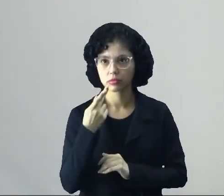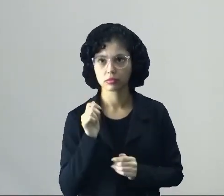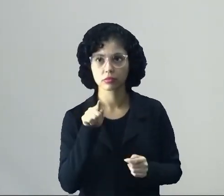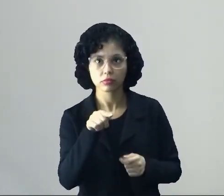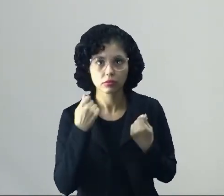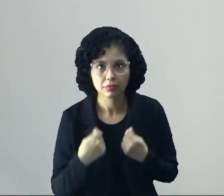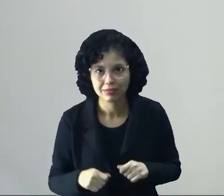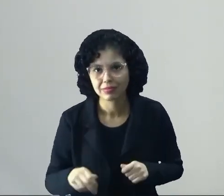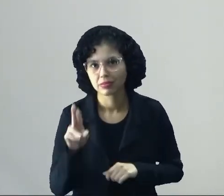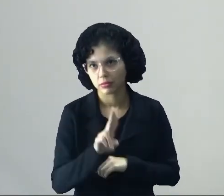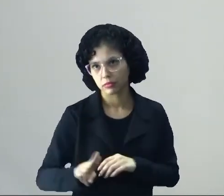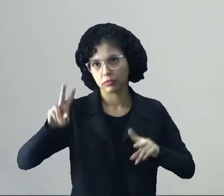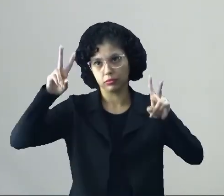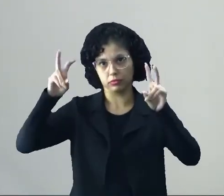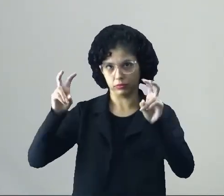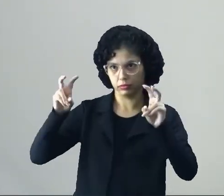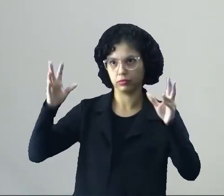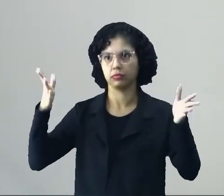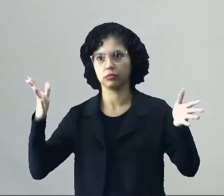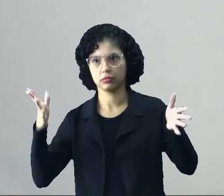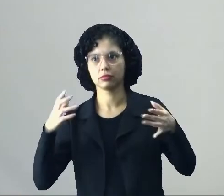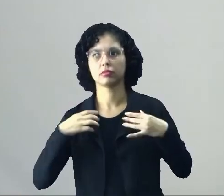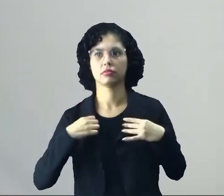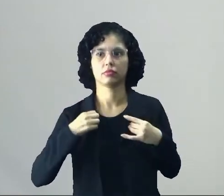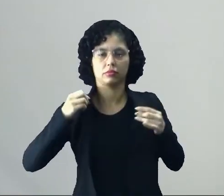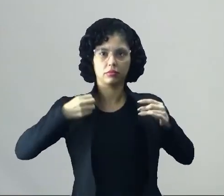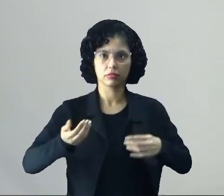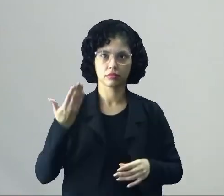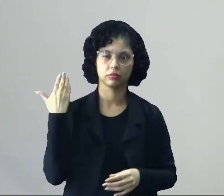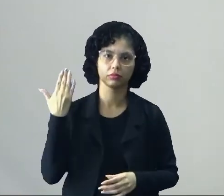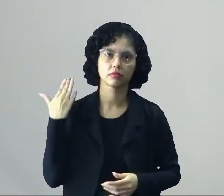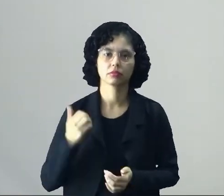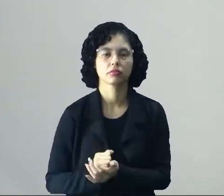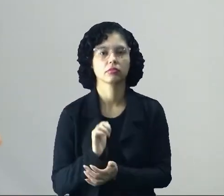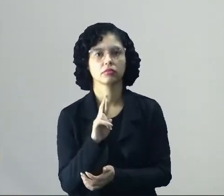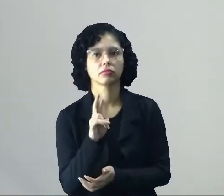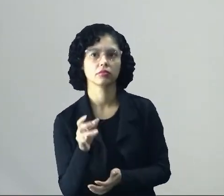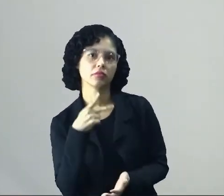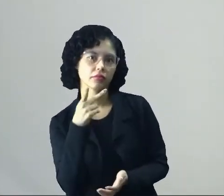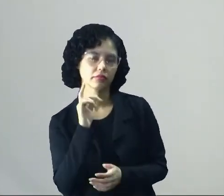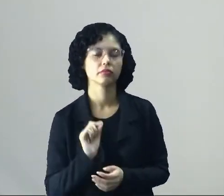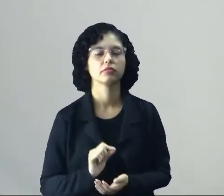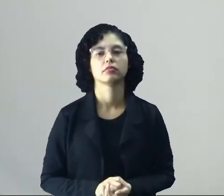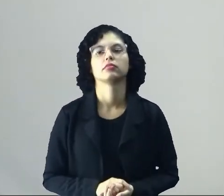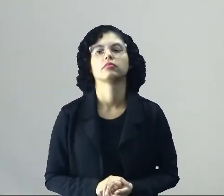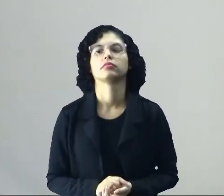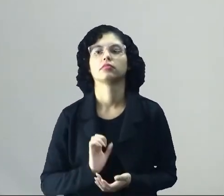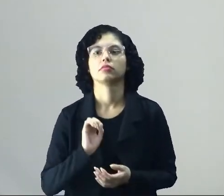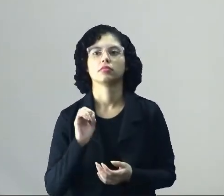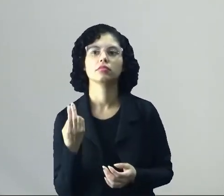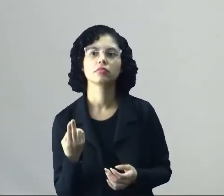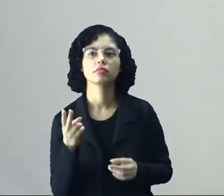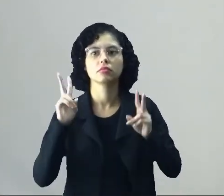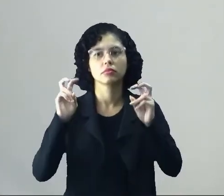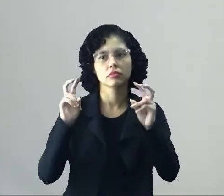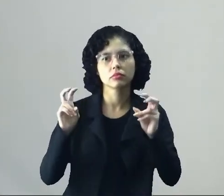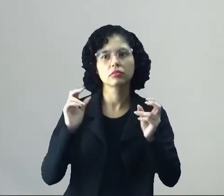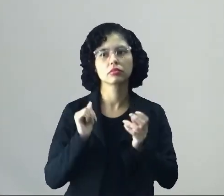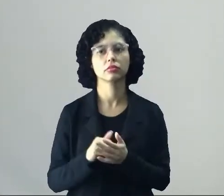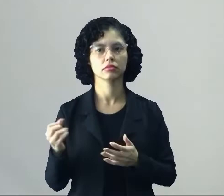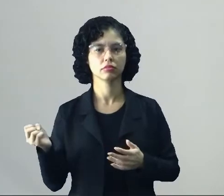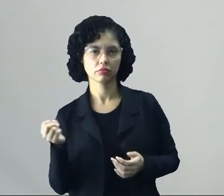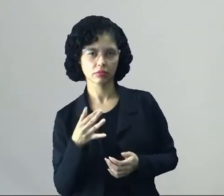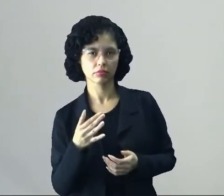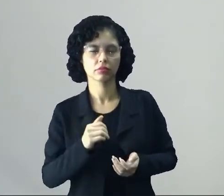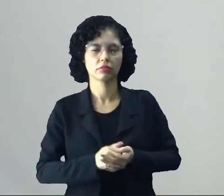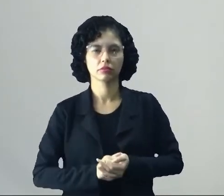você precisa utilizar termos eruditos, né, antigos, arcaicos, é isso que ele está dizendo, né? Ou termos de sofisticação,